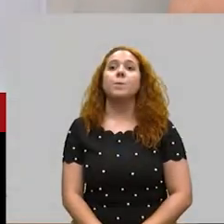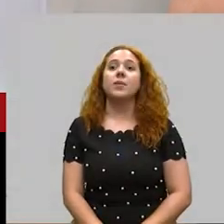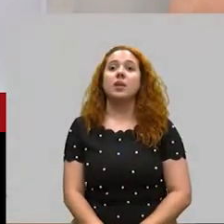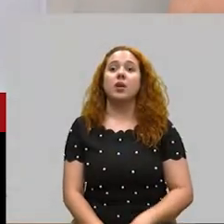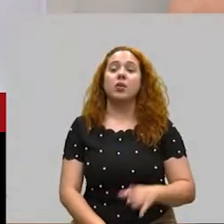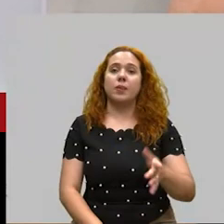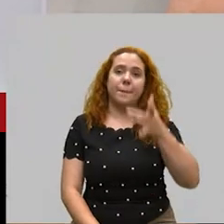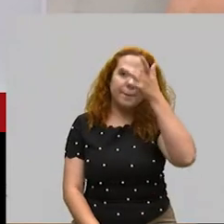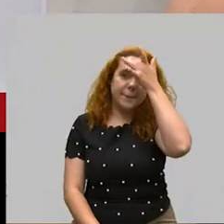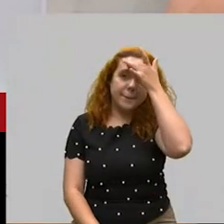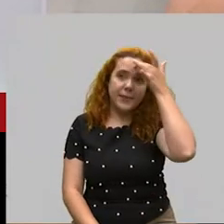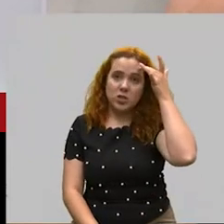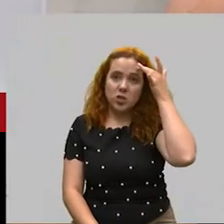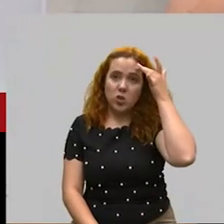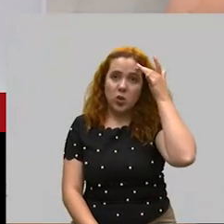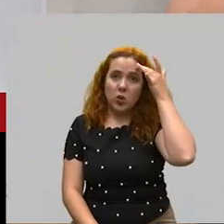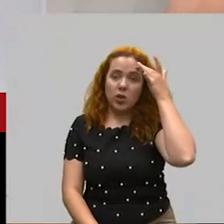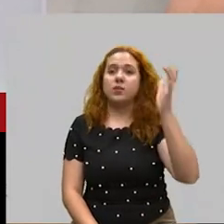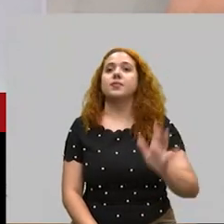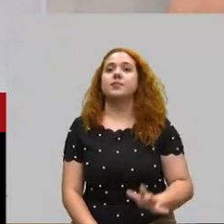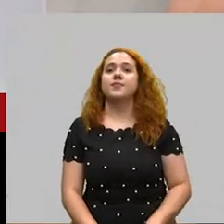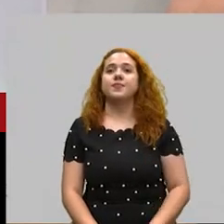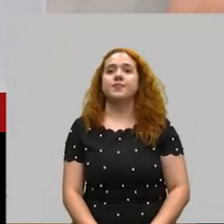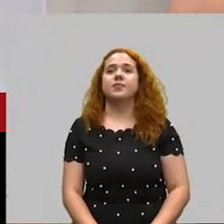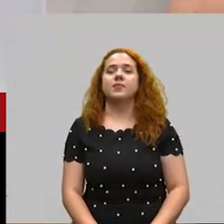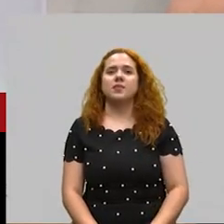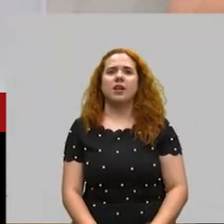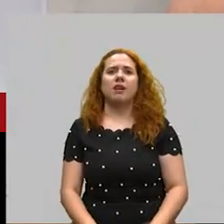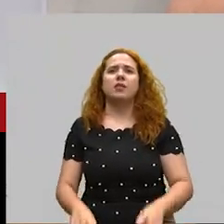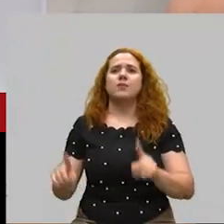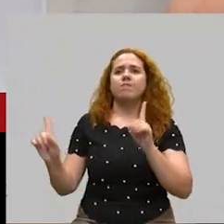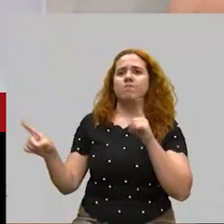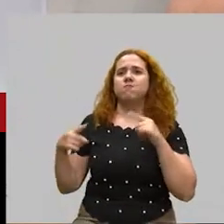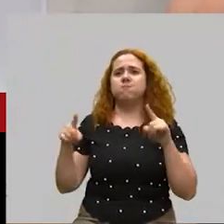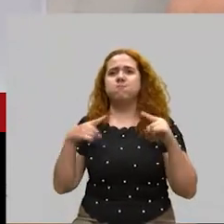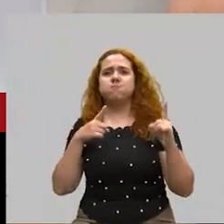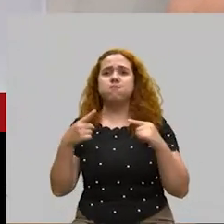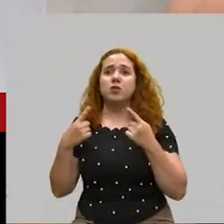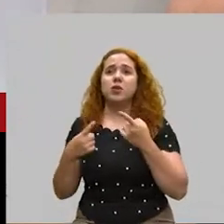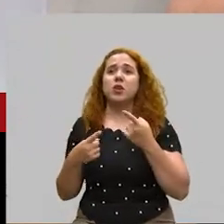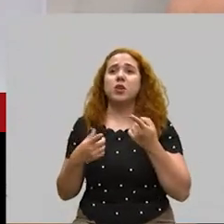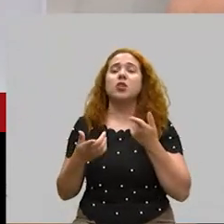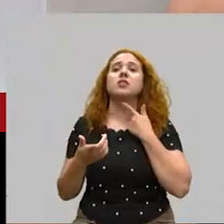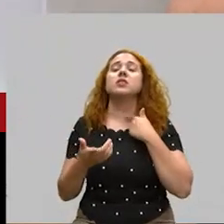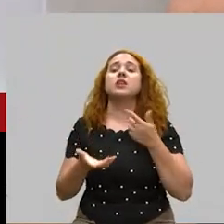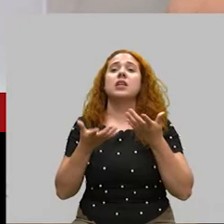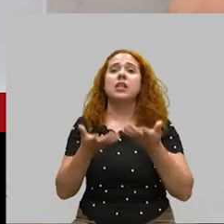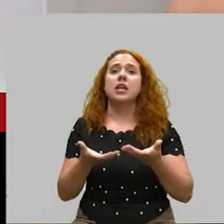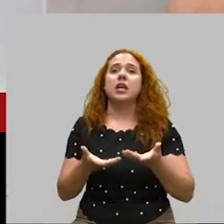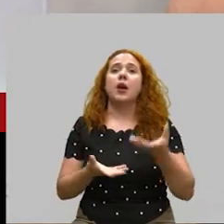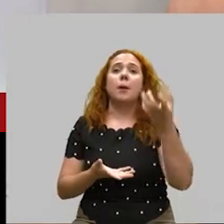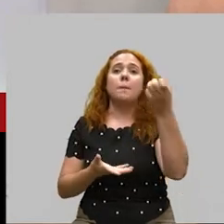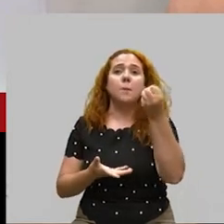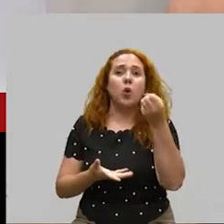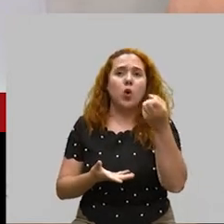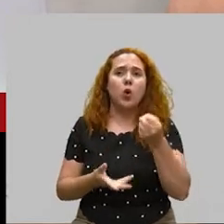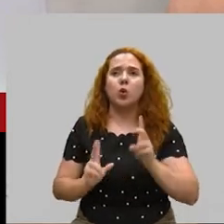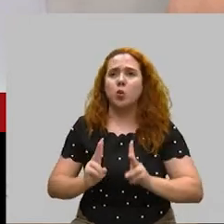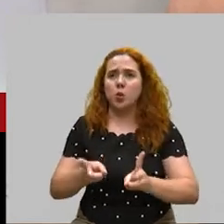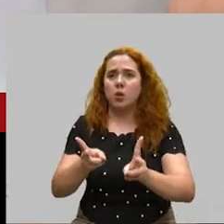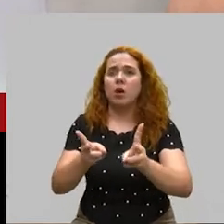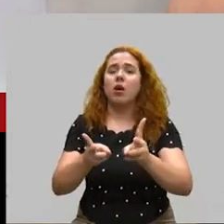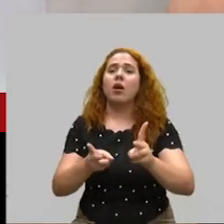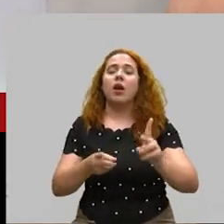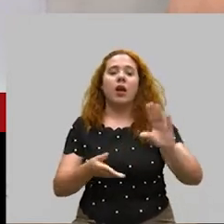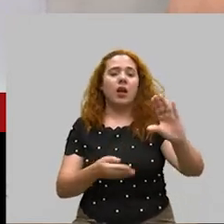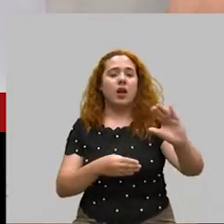aqui né Eh ele ele provoca aqui o que que a gente quer que a gente quer Eh bolsa permanência a gente quer auxílio alimentação a